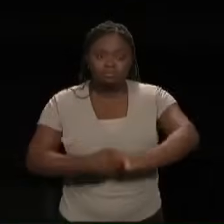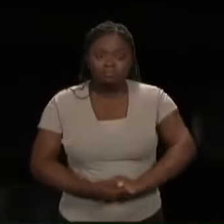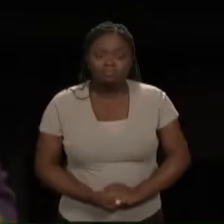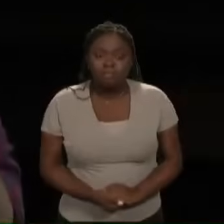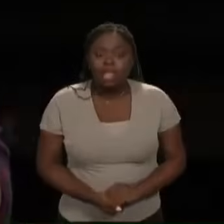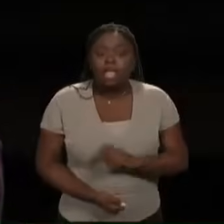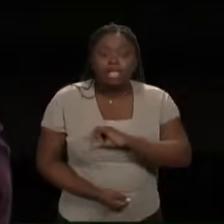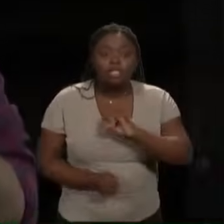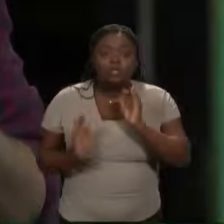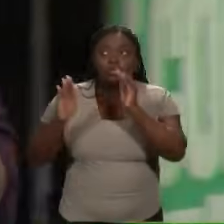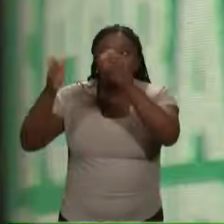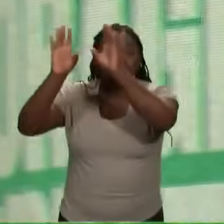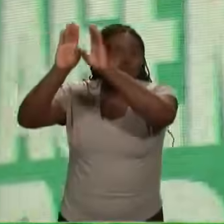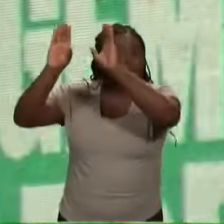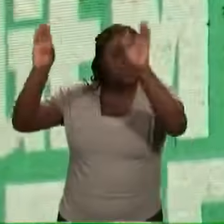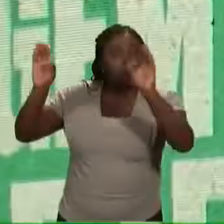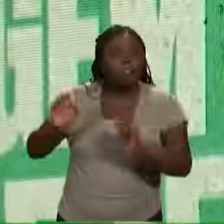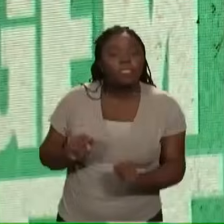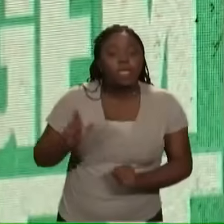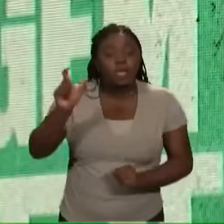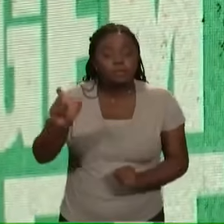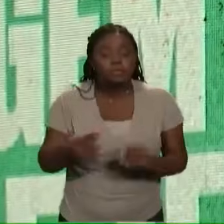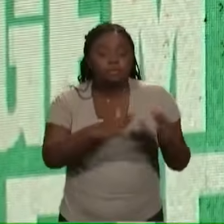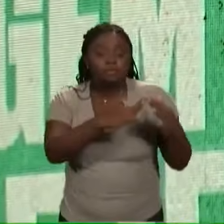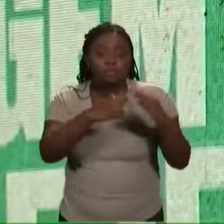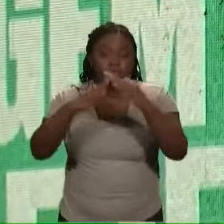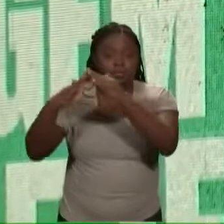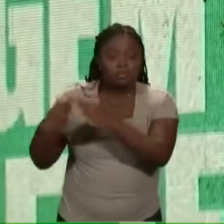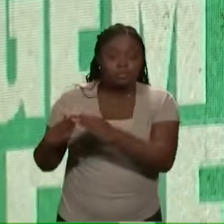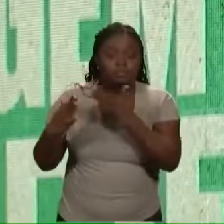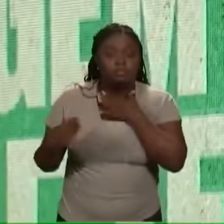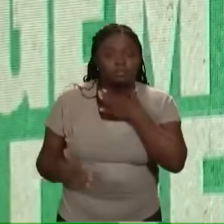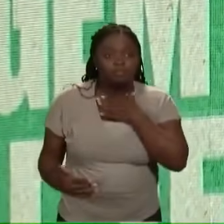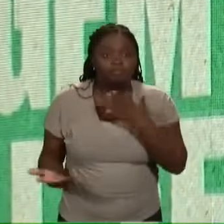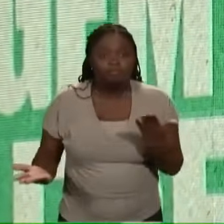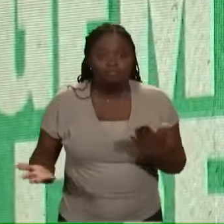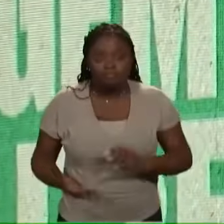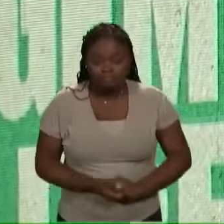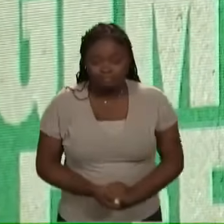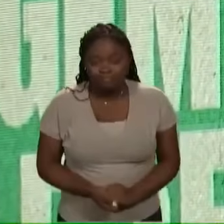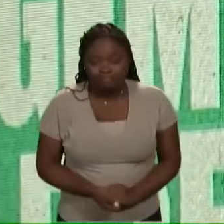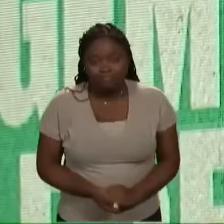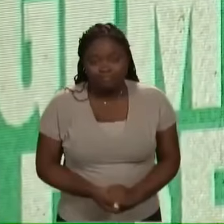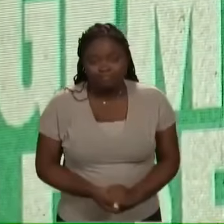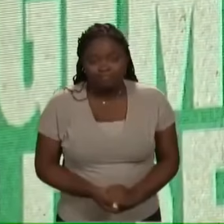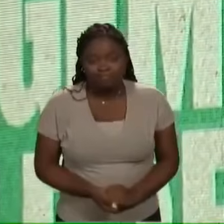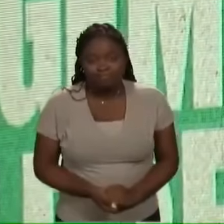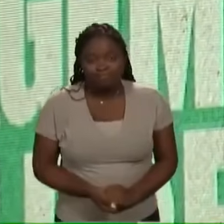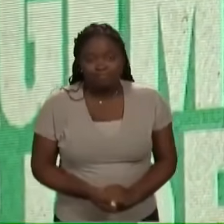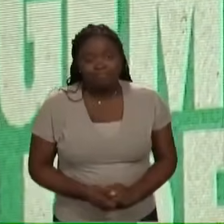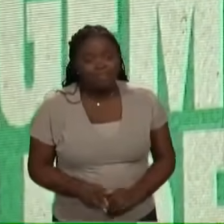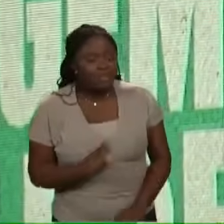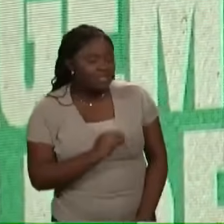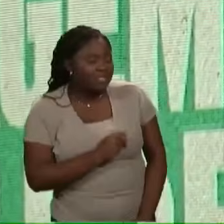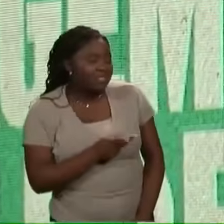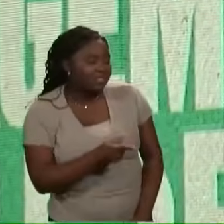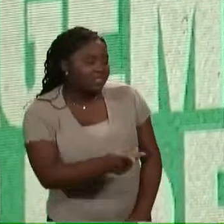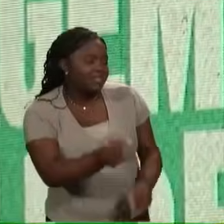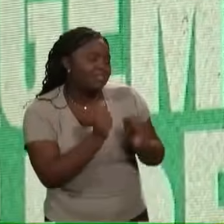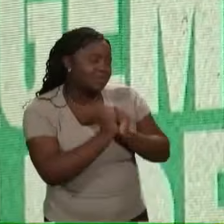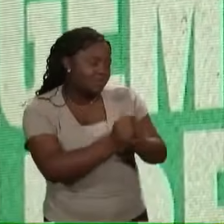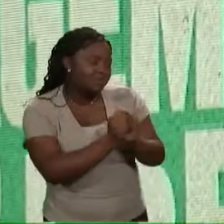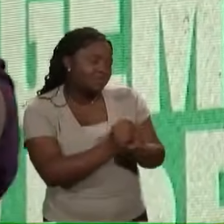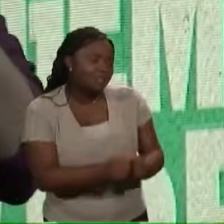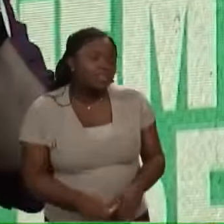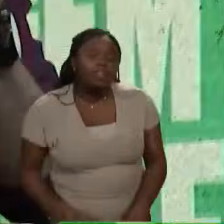E se eu chegar lá no céu, a pessoa for meu vizinho de porta, caramba. Nossa, nós vamos passar a eternidade juntos.